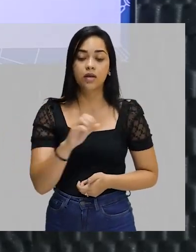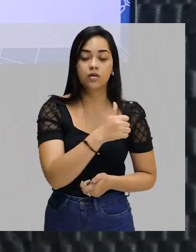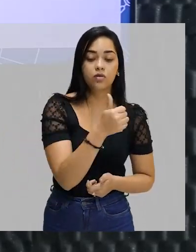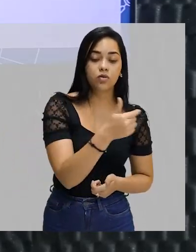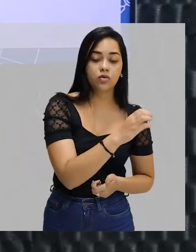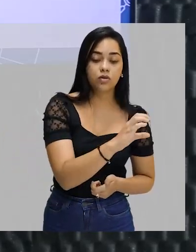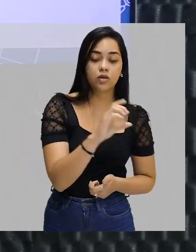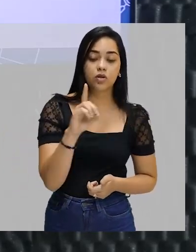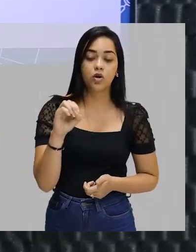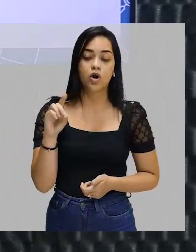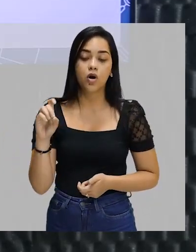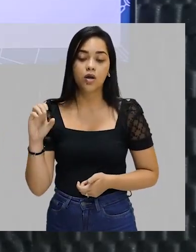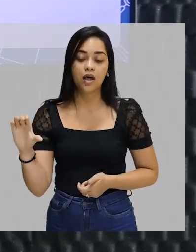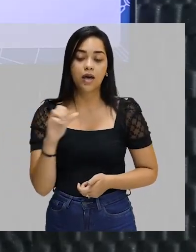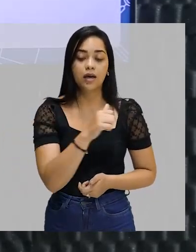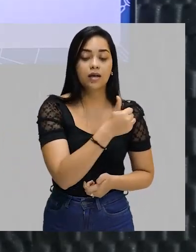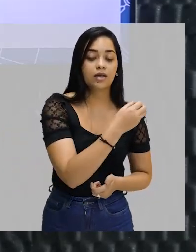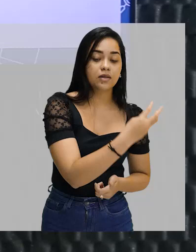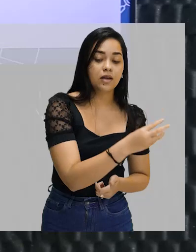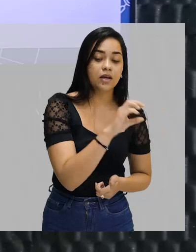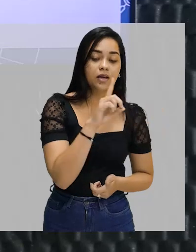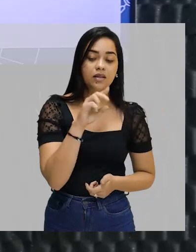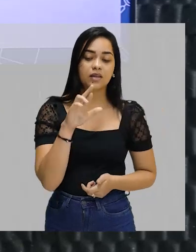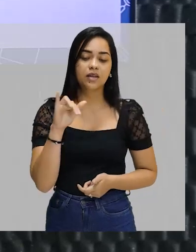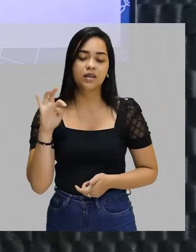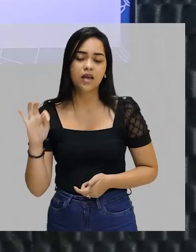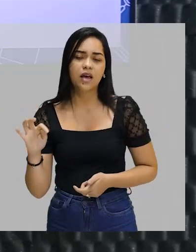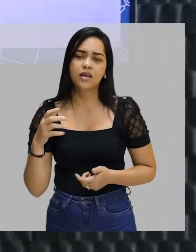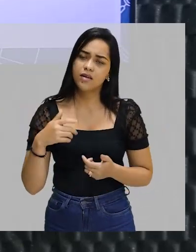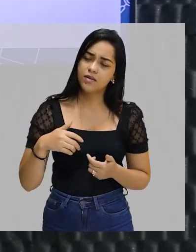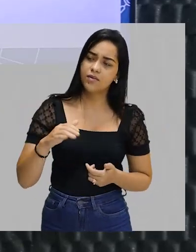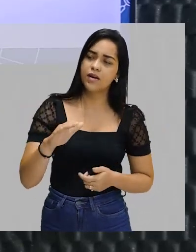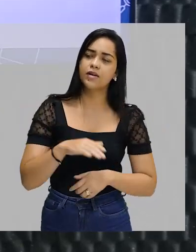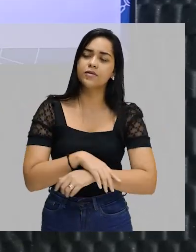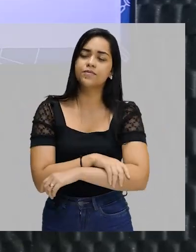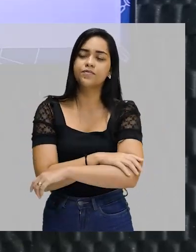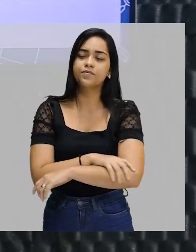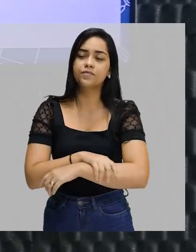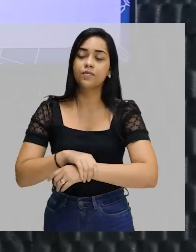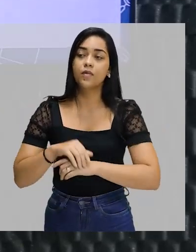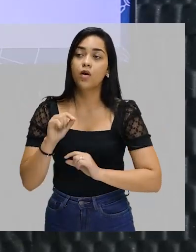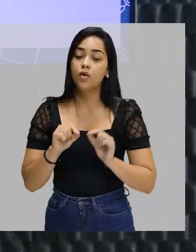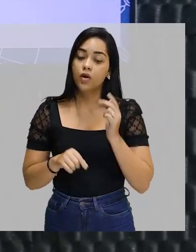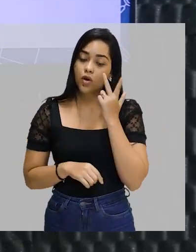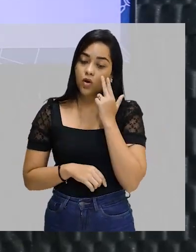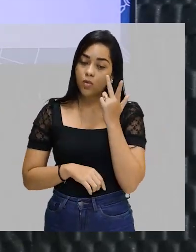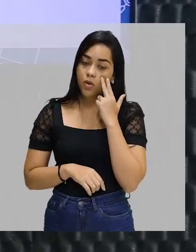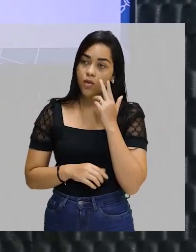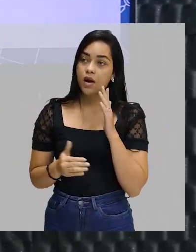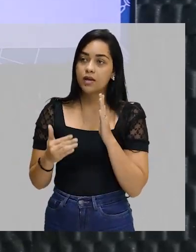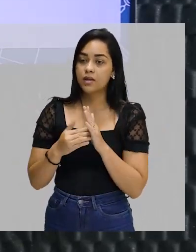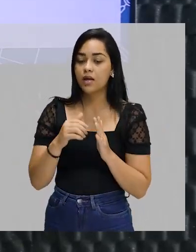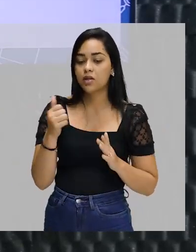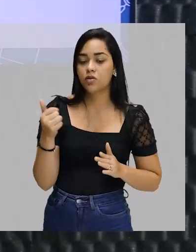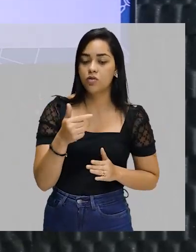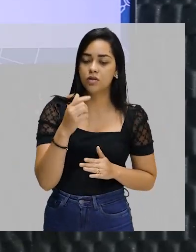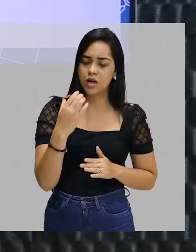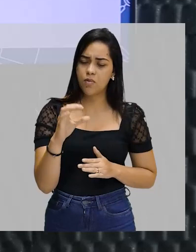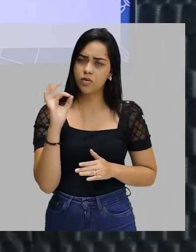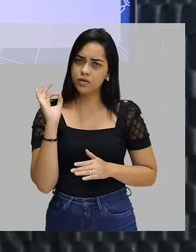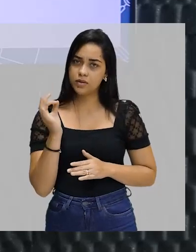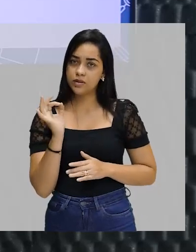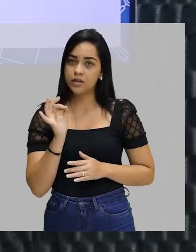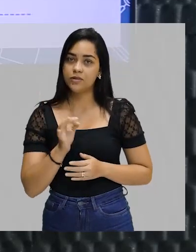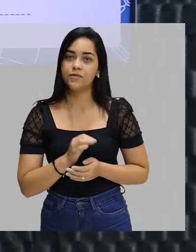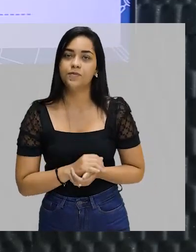12, dodec. 13, tridec. E assim por diante. O mais comum, até 12 carbonos. Show de